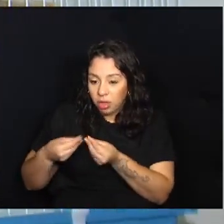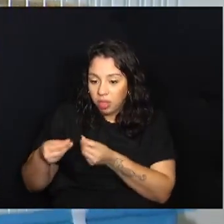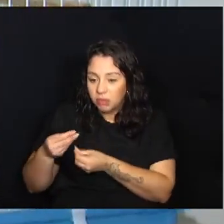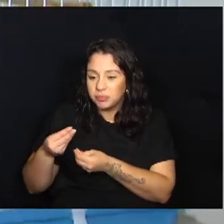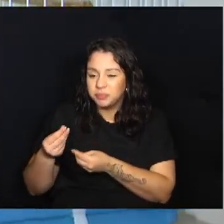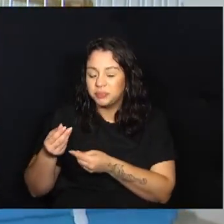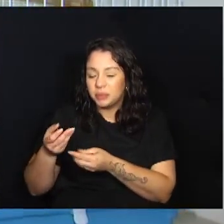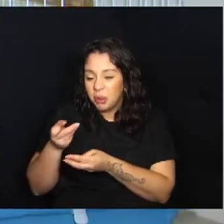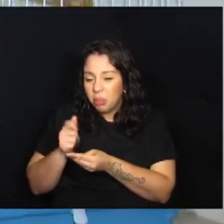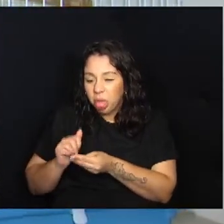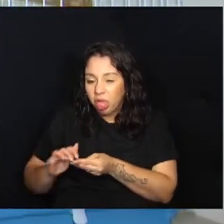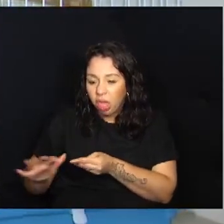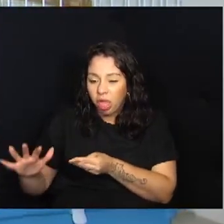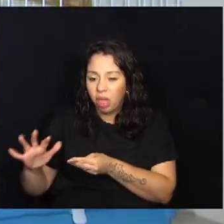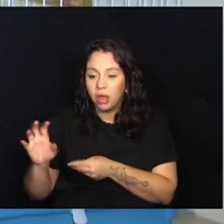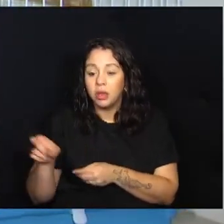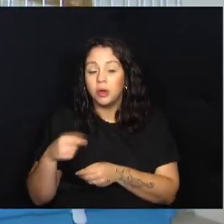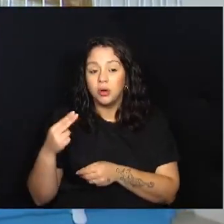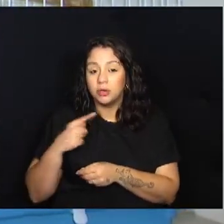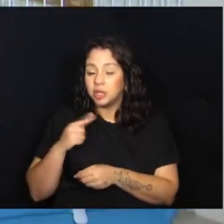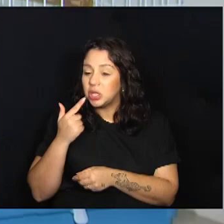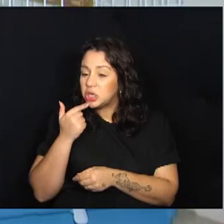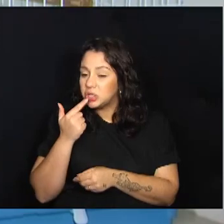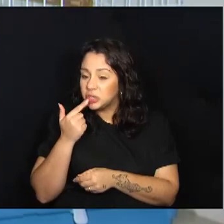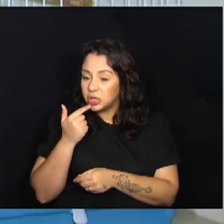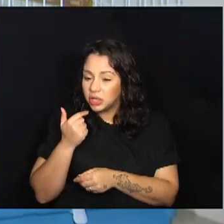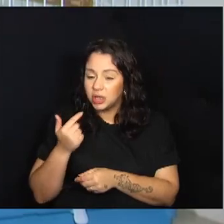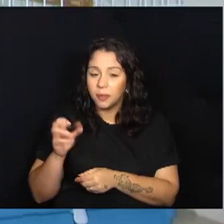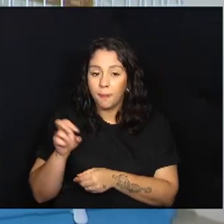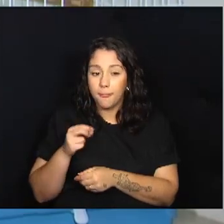mais líquido, ou se vê sangue, ou se está